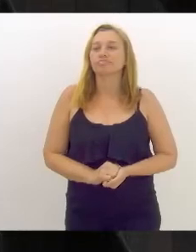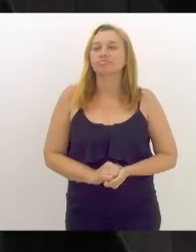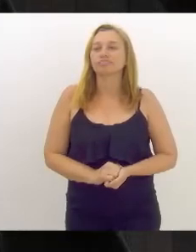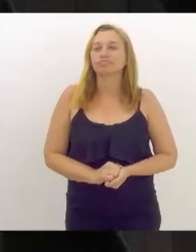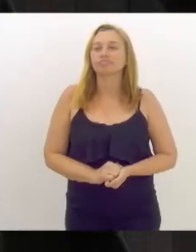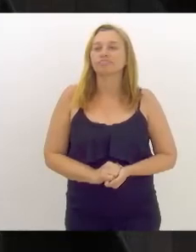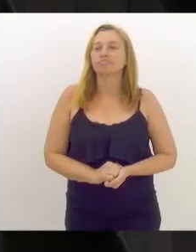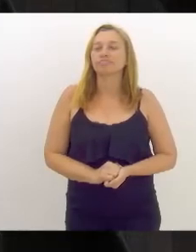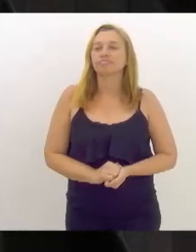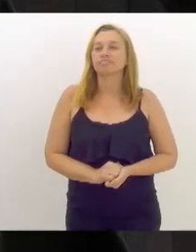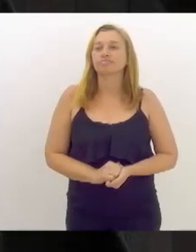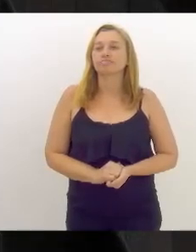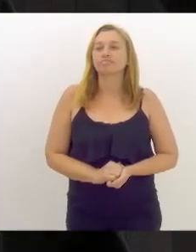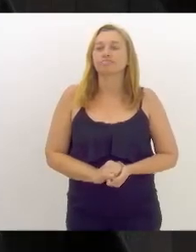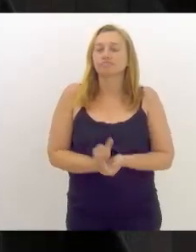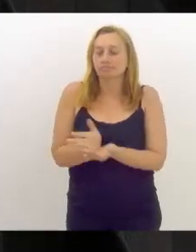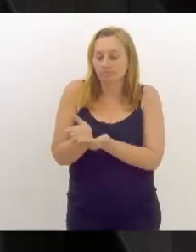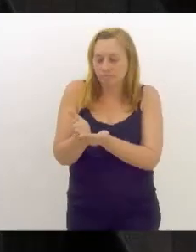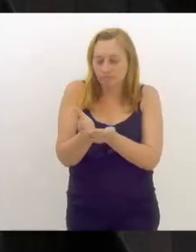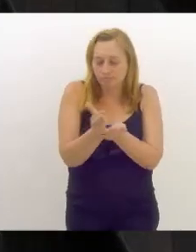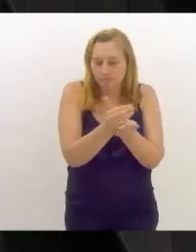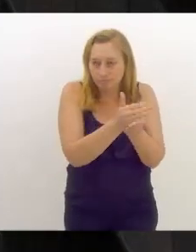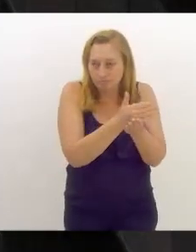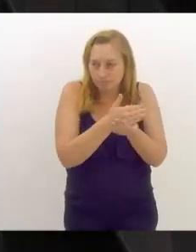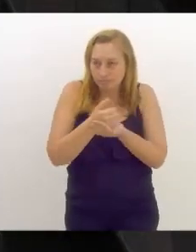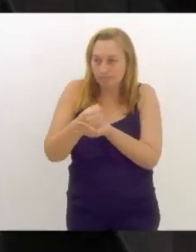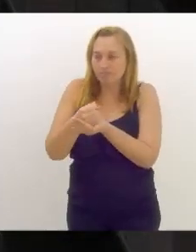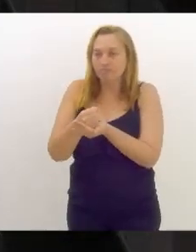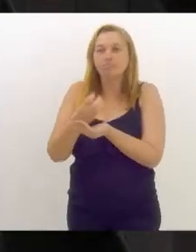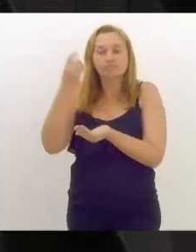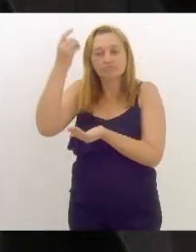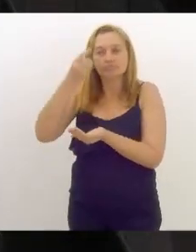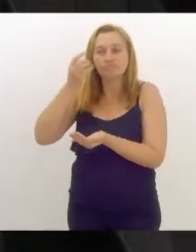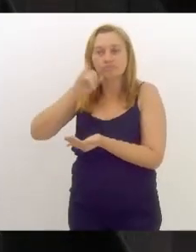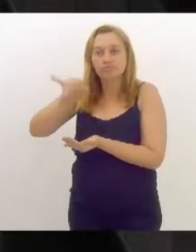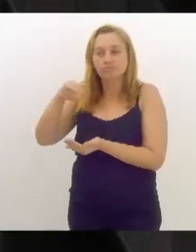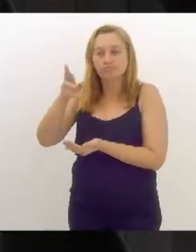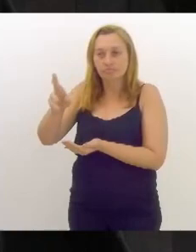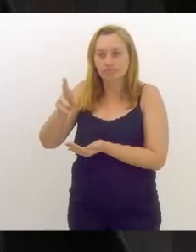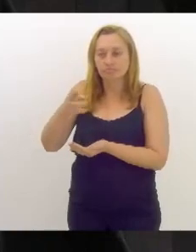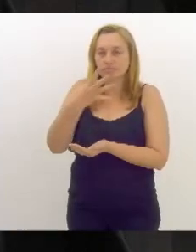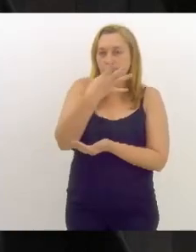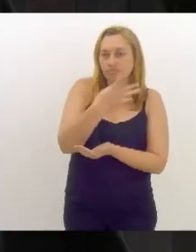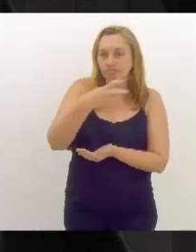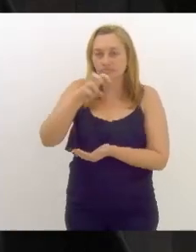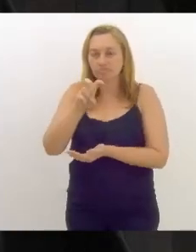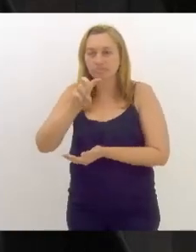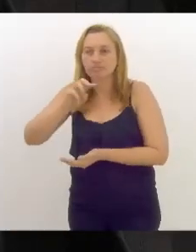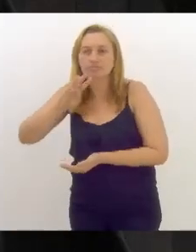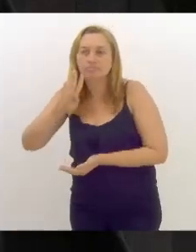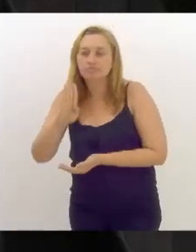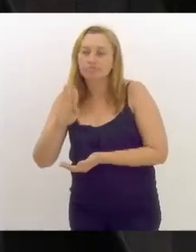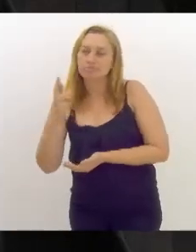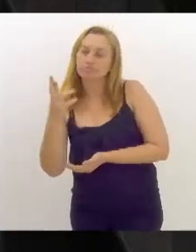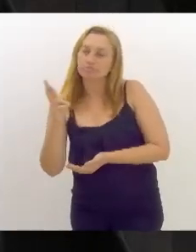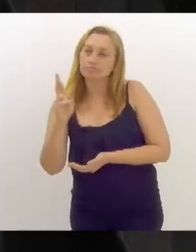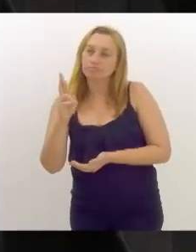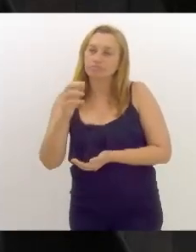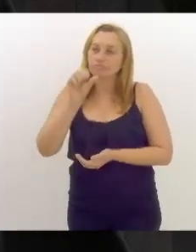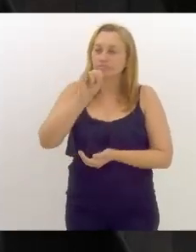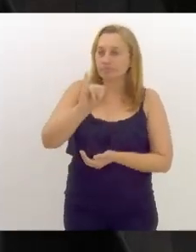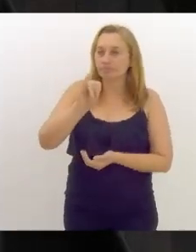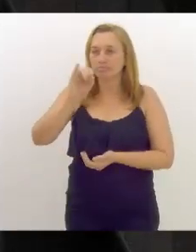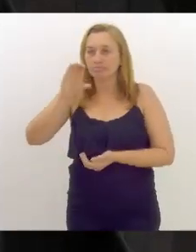foi prevista uma arrecadação, deputado Jari, de 45 bilhões de reais de